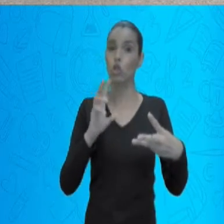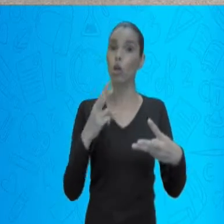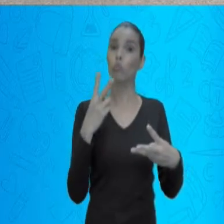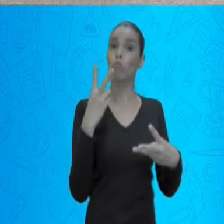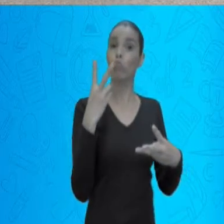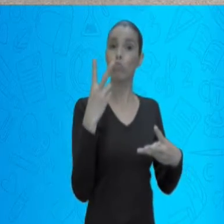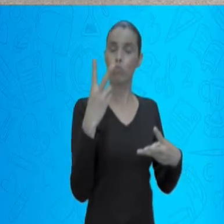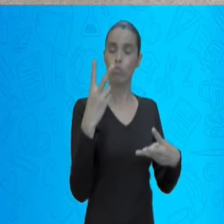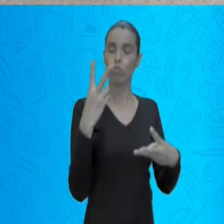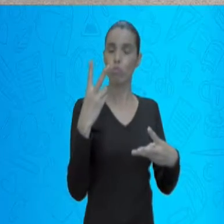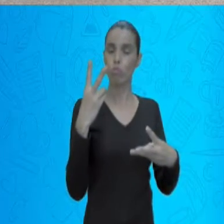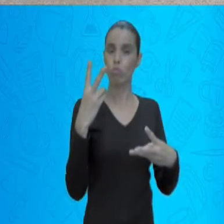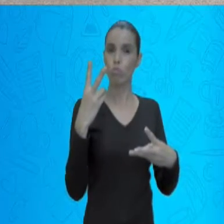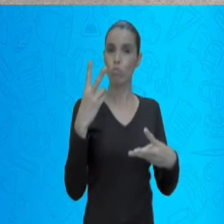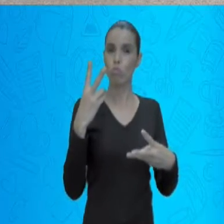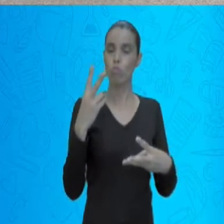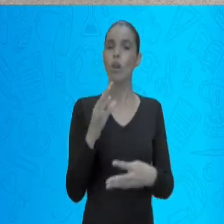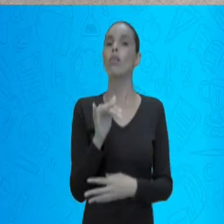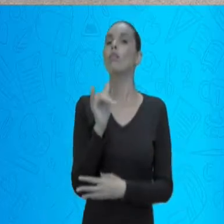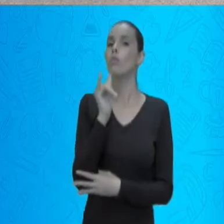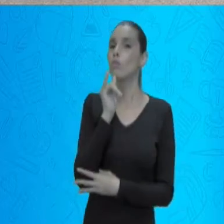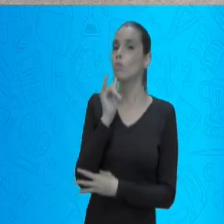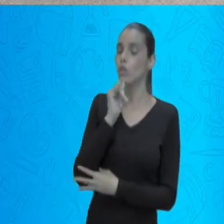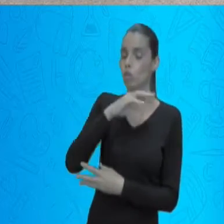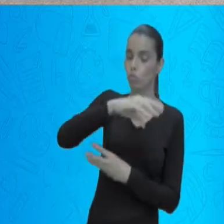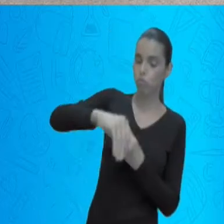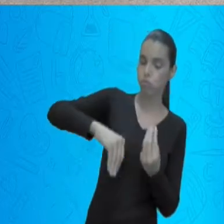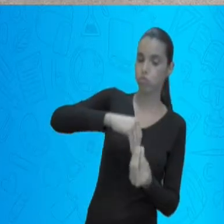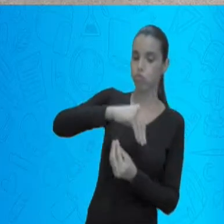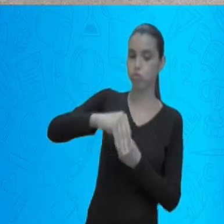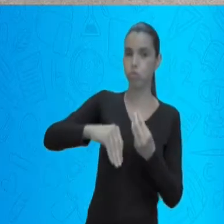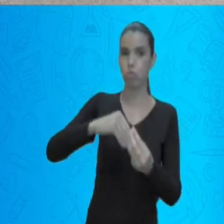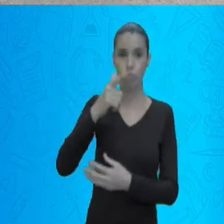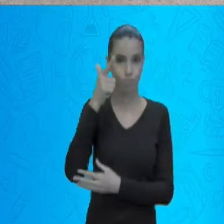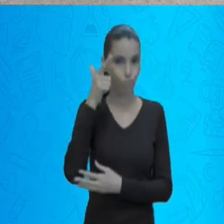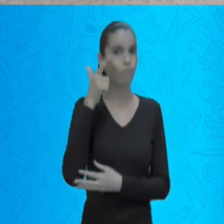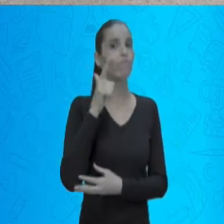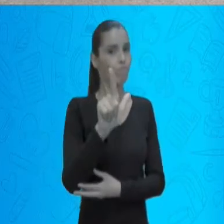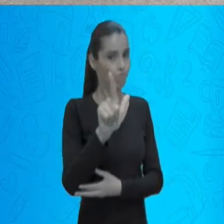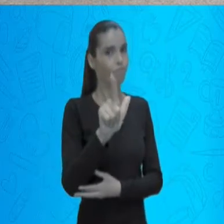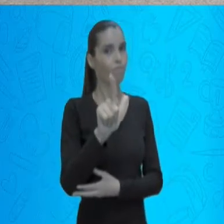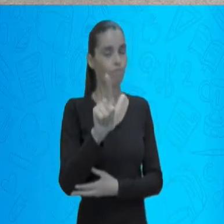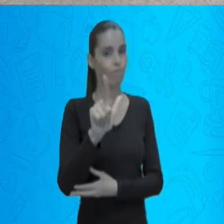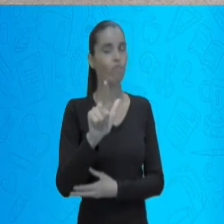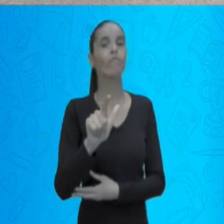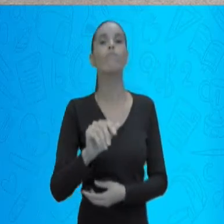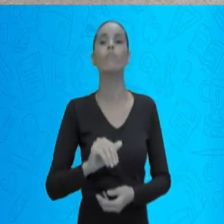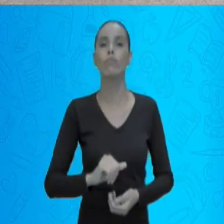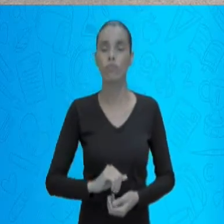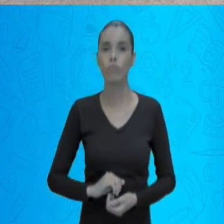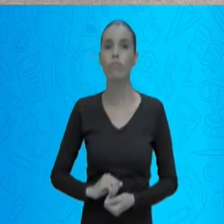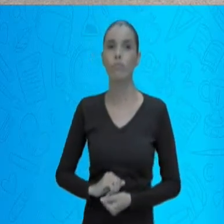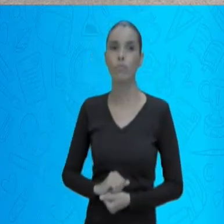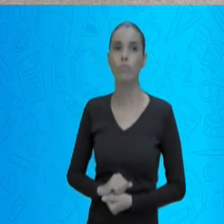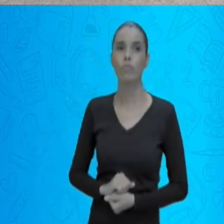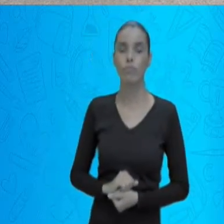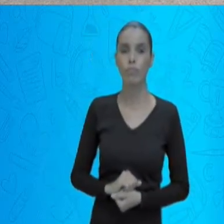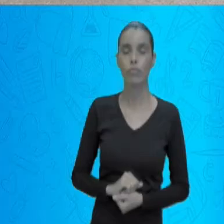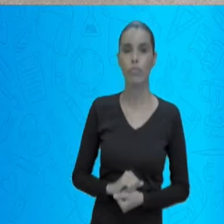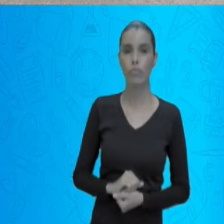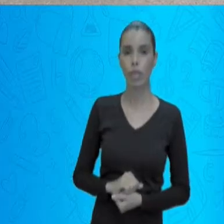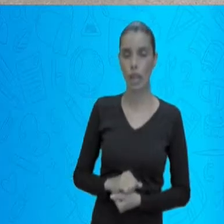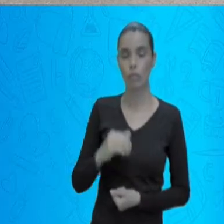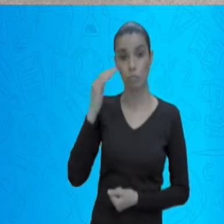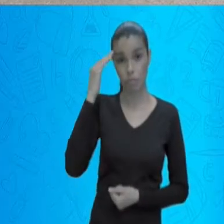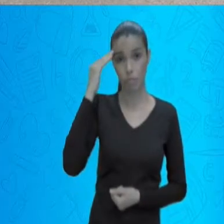duas correspondem a exemplo de mistura. Água e óleo é mistura, água e sal de cozinha